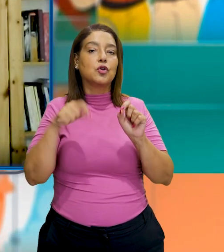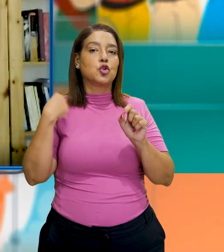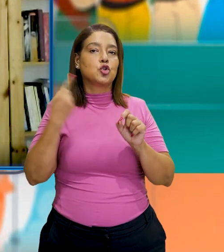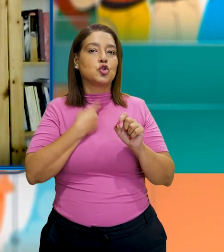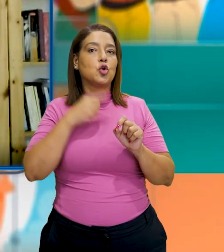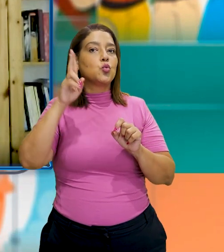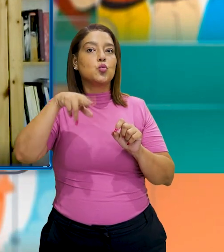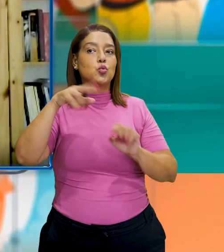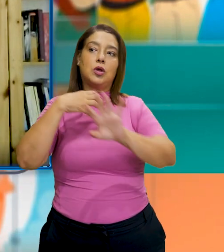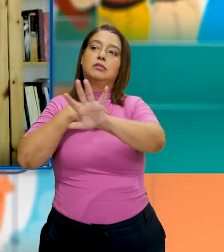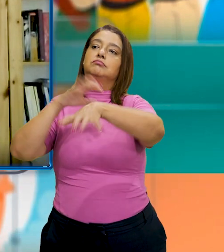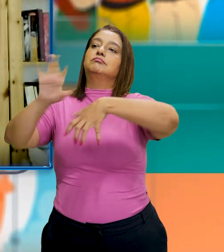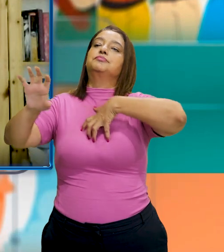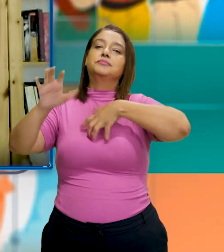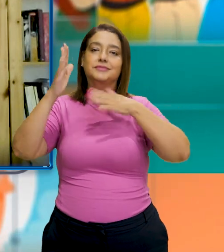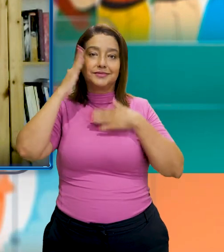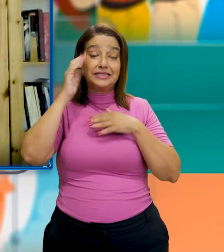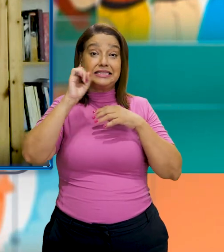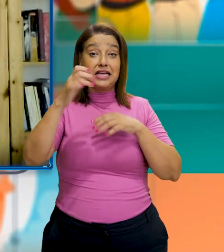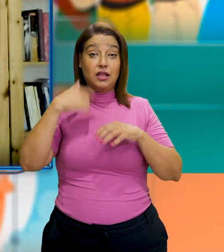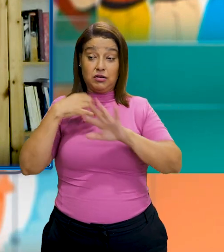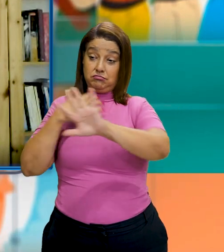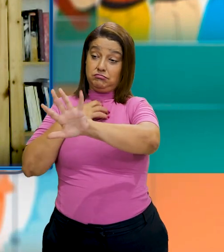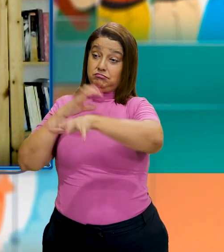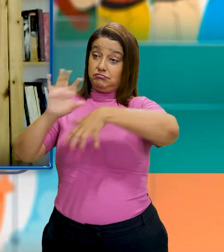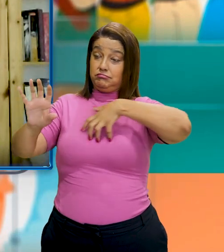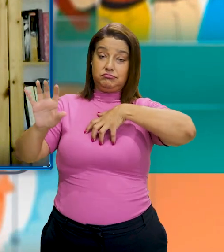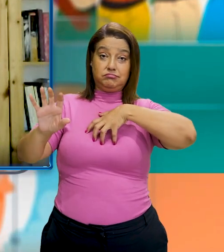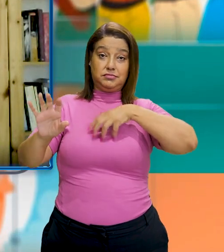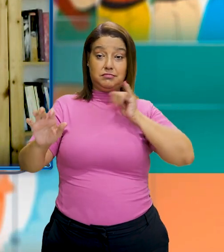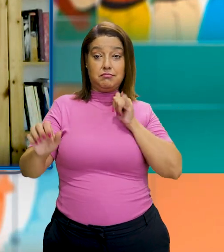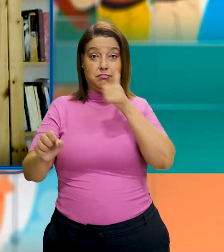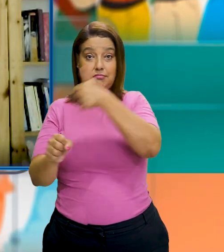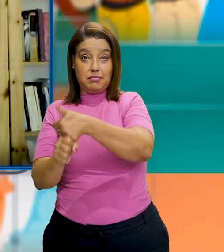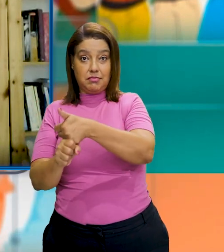se colocar no lugar do outro. Porque se eu me coloco no lugar do outro,